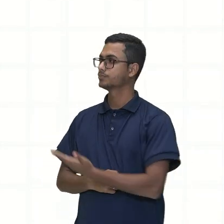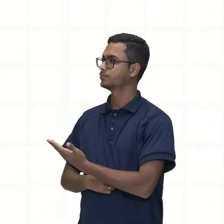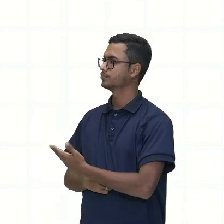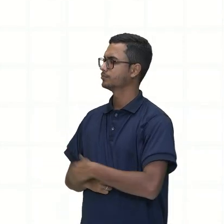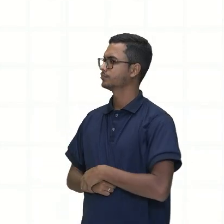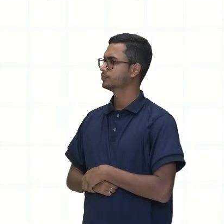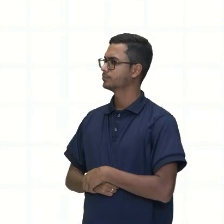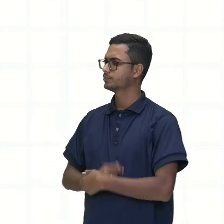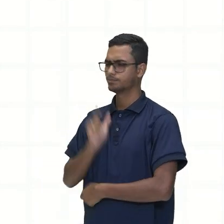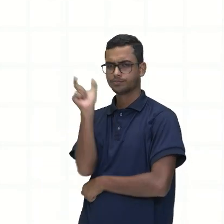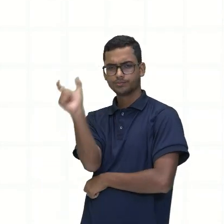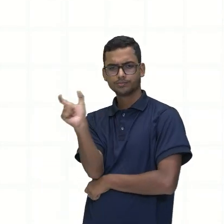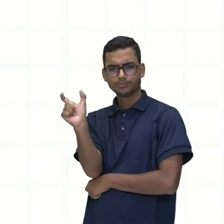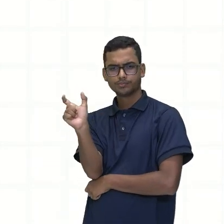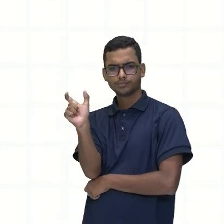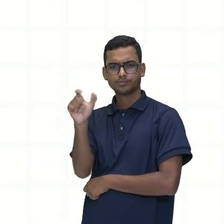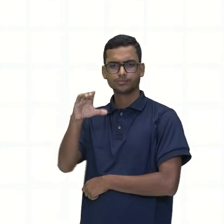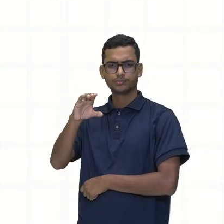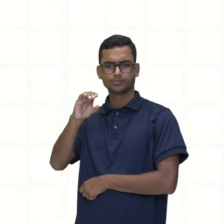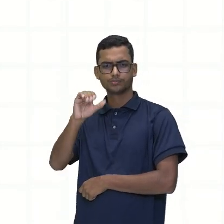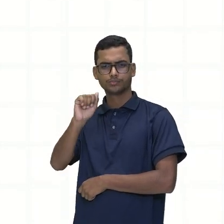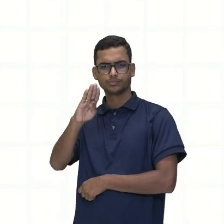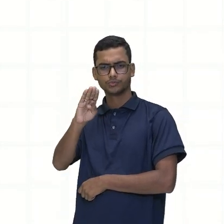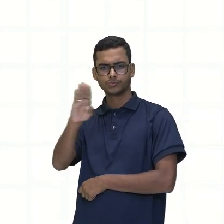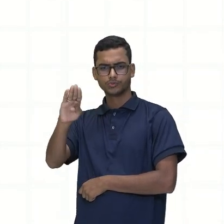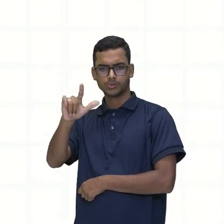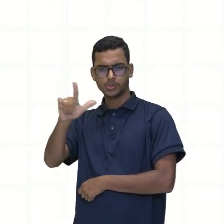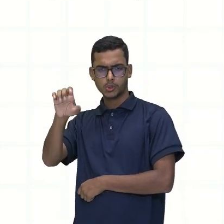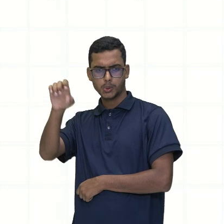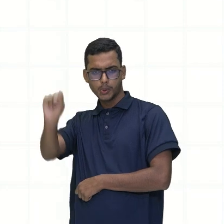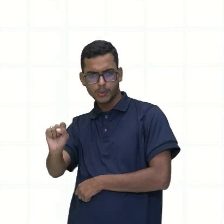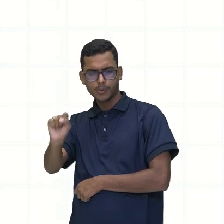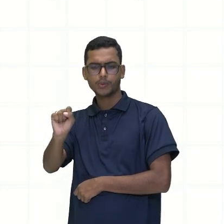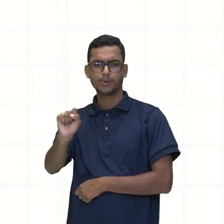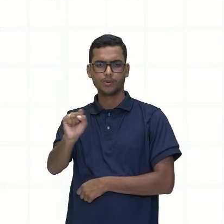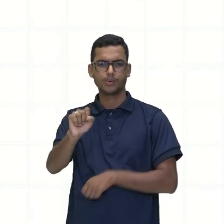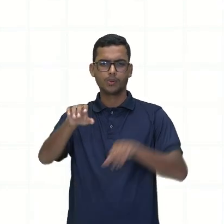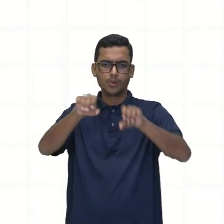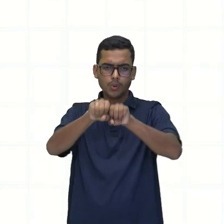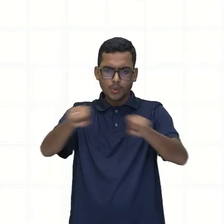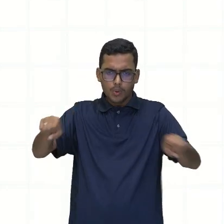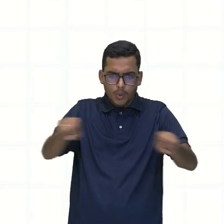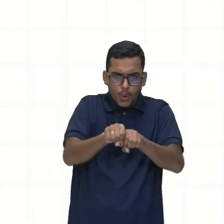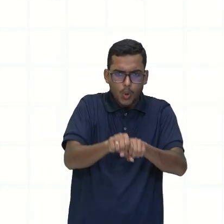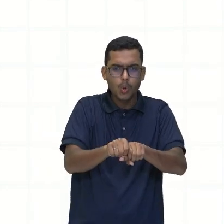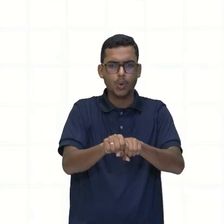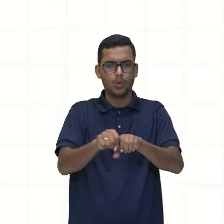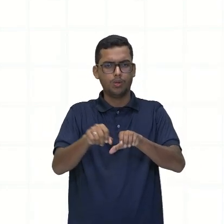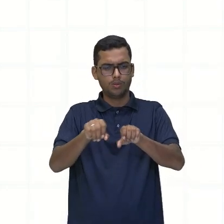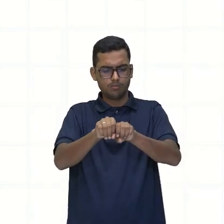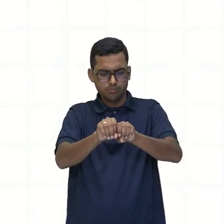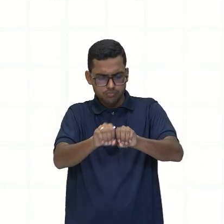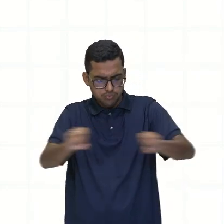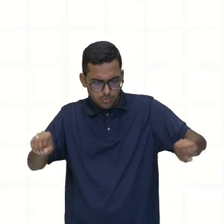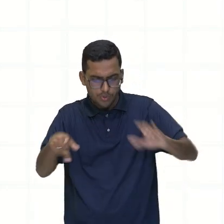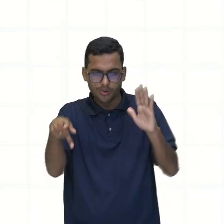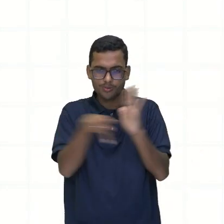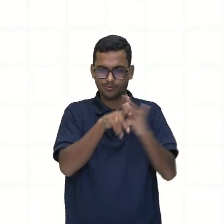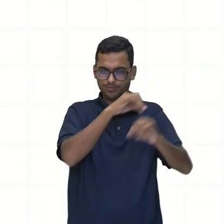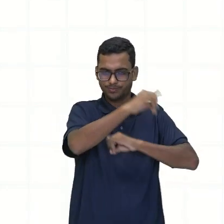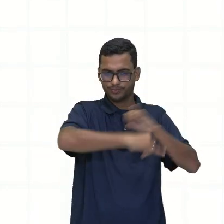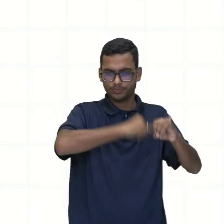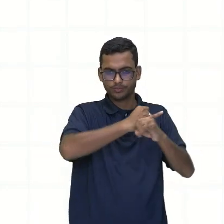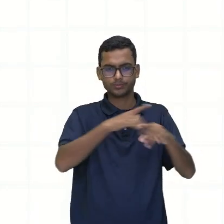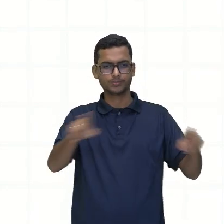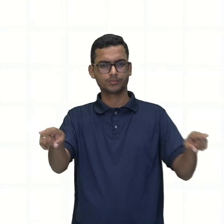cables são cabos, tá, people? Está se repetindo aqui, né? Então, são coisas relacionadas à internet. Is one of the most crucial